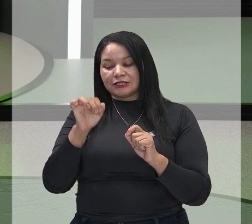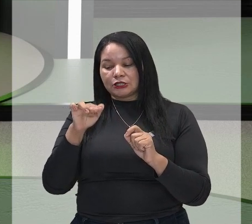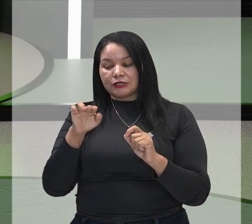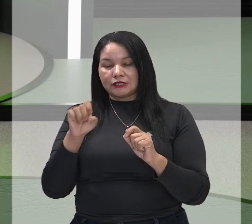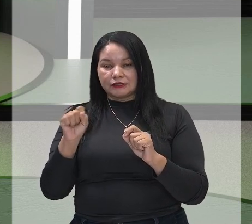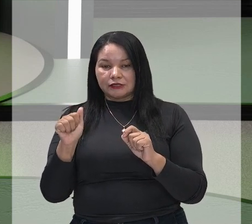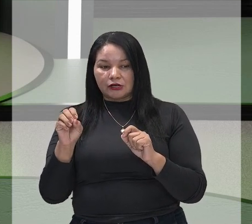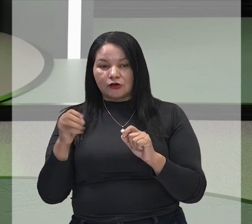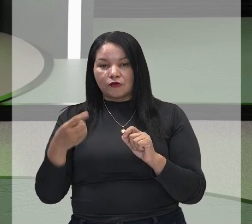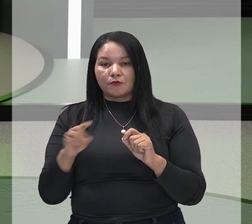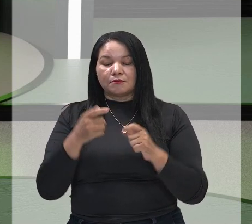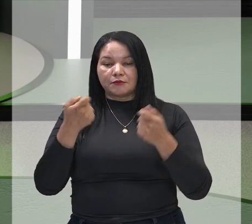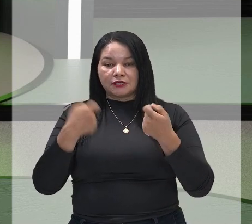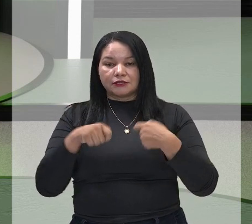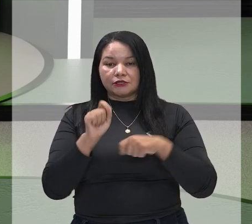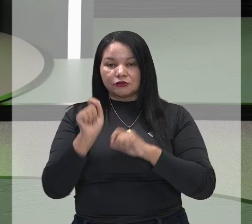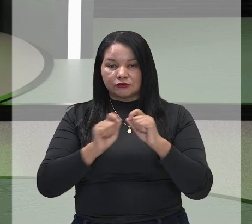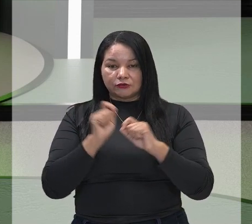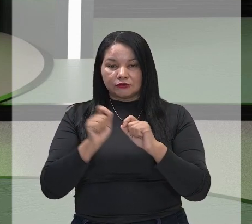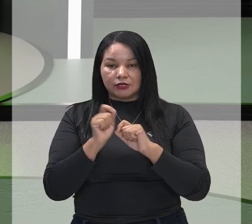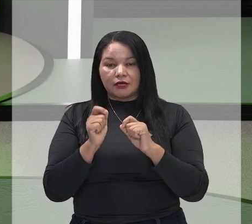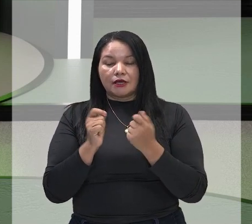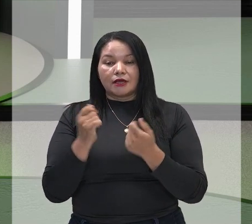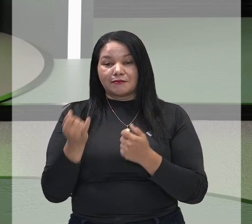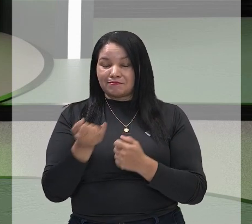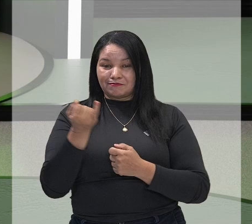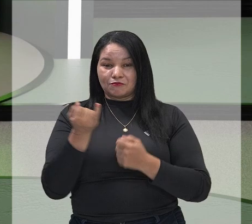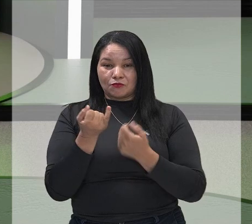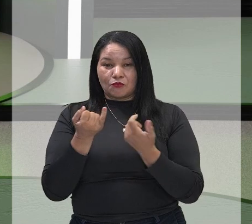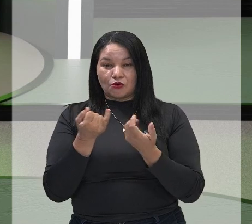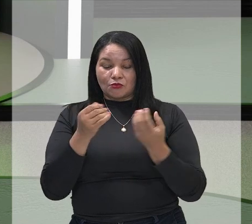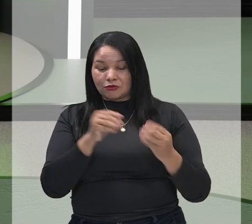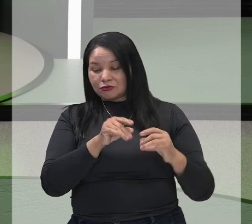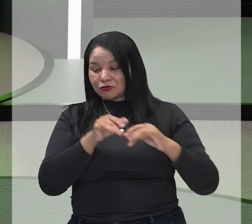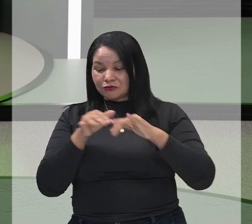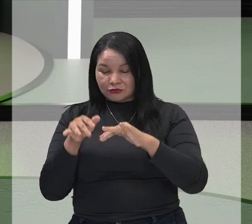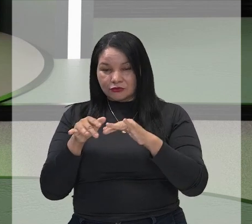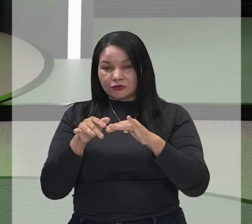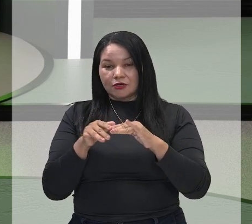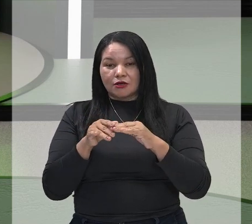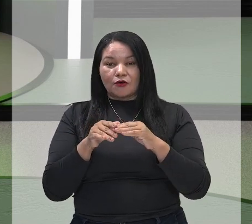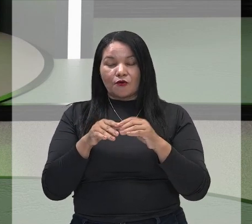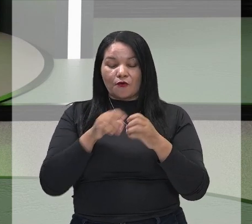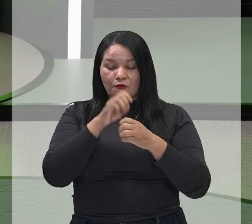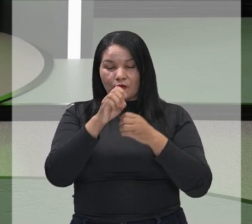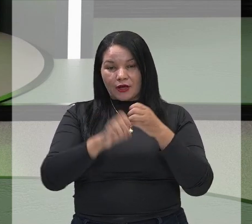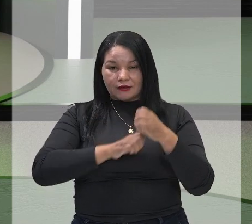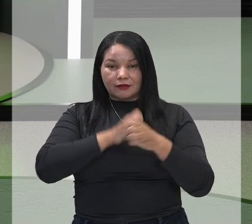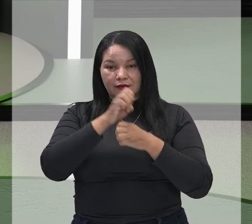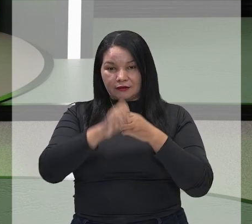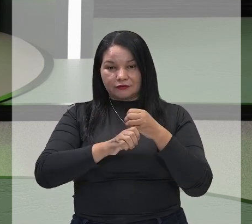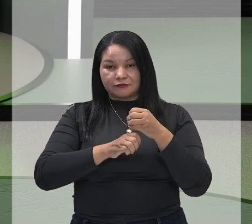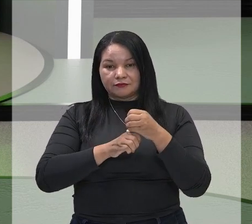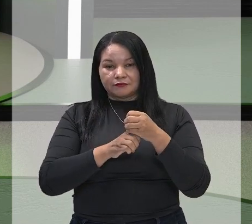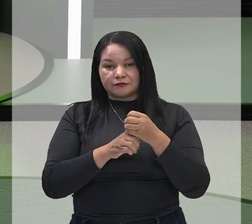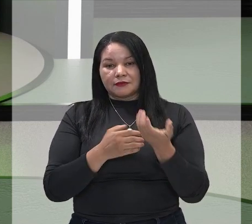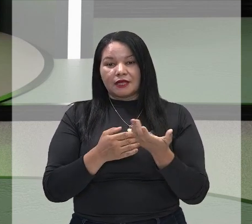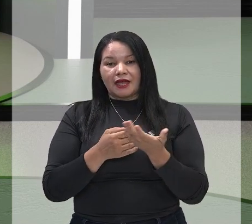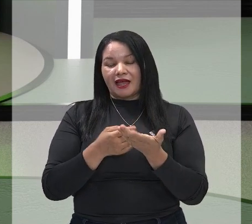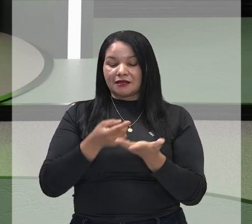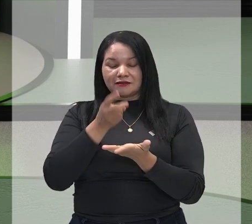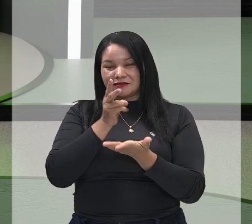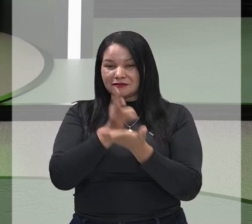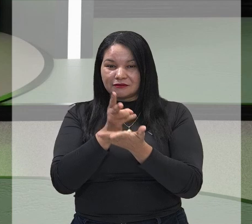elétrons. Se não existir essa diferença de potencial, os elétrons vão ficar na mesma posição. E se